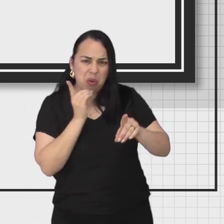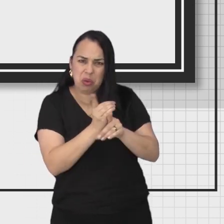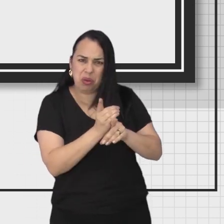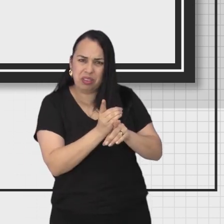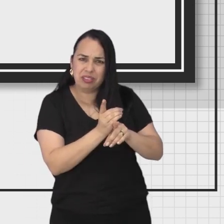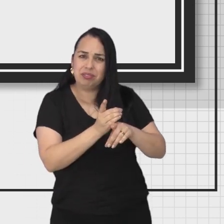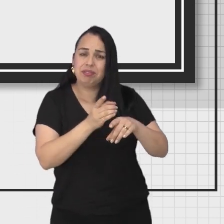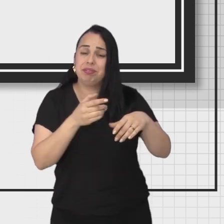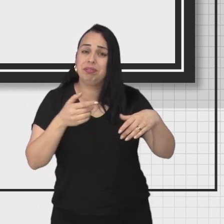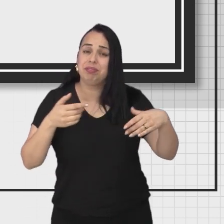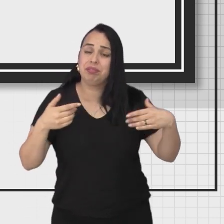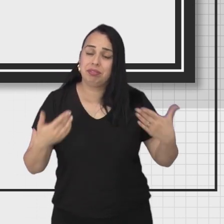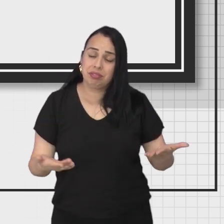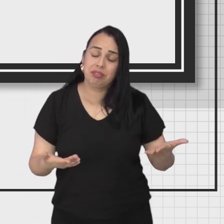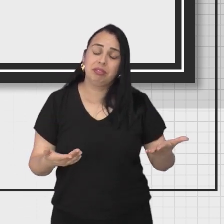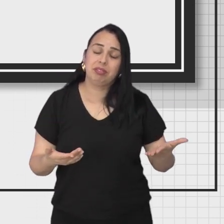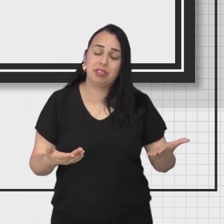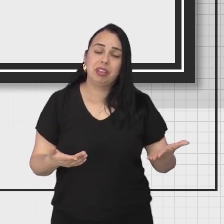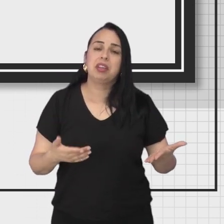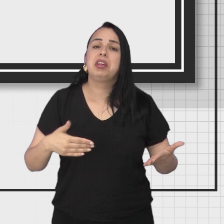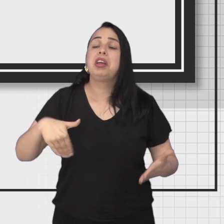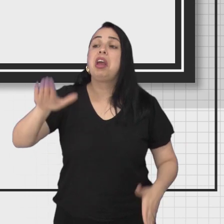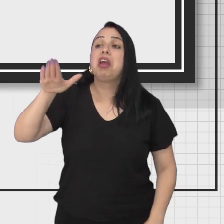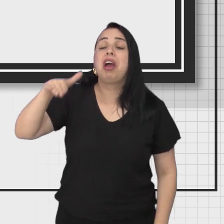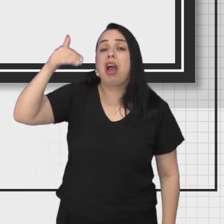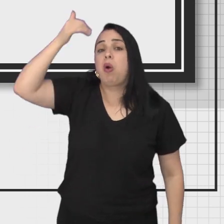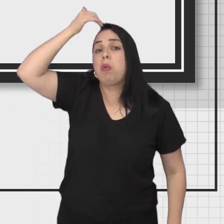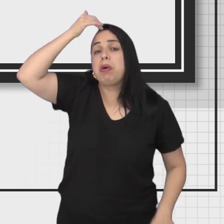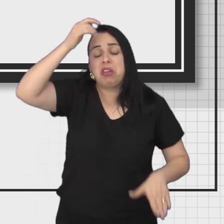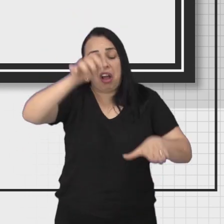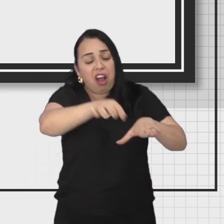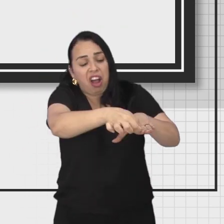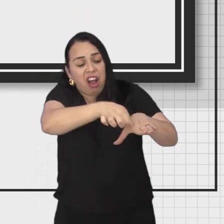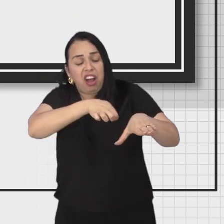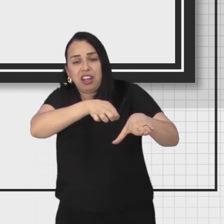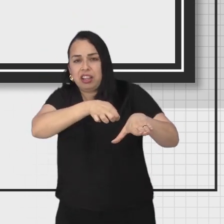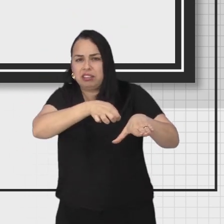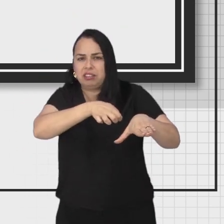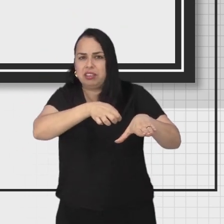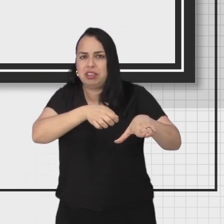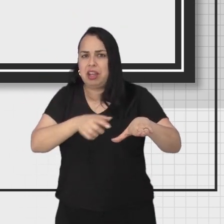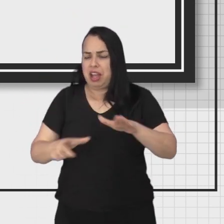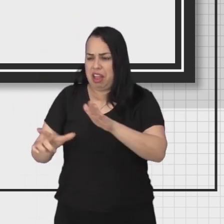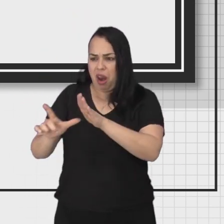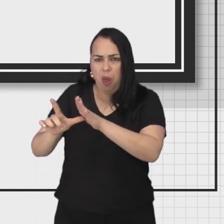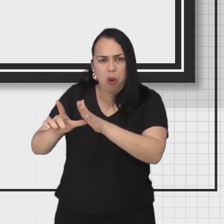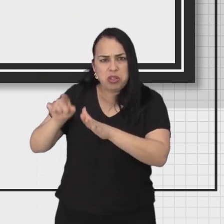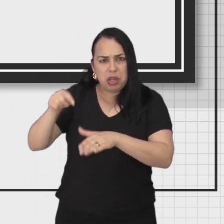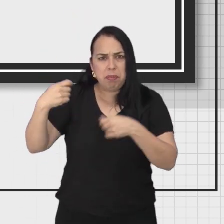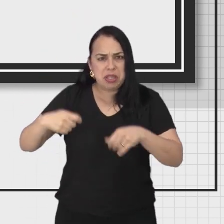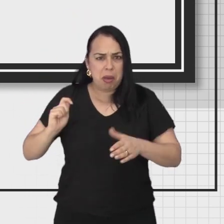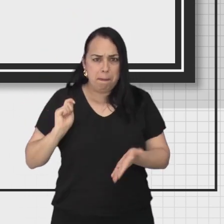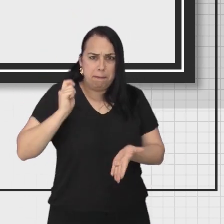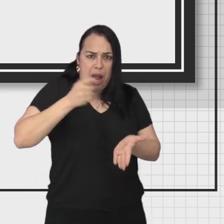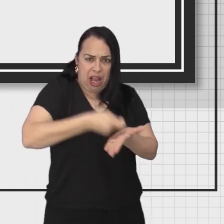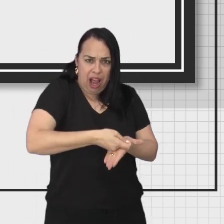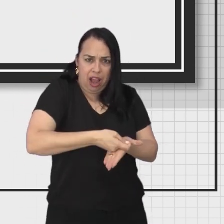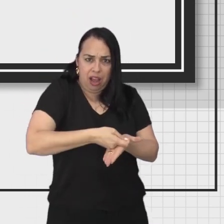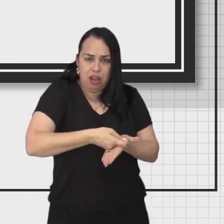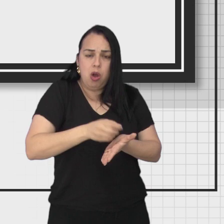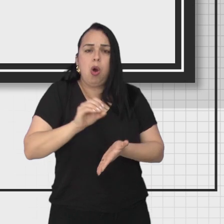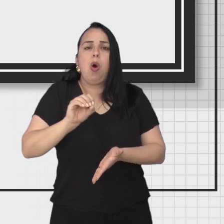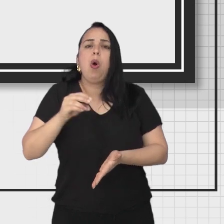mercado ou do shopping? Nesse caso, de quem é a culpa? O estabelecimento poderia ser responsabilizado pelo dano ou